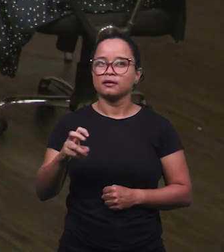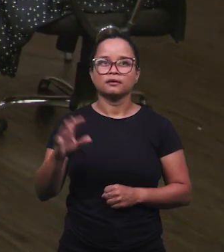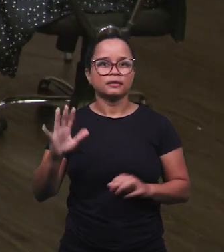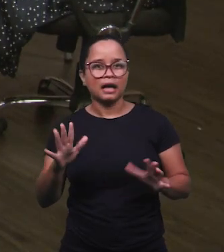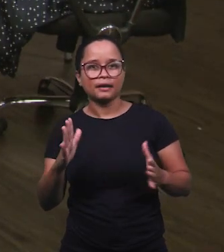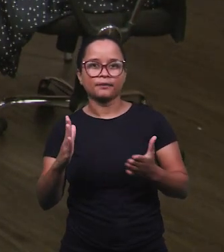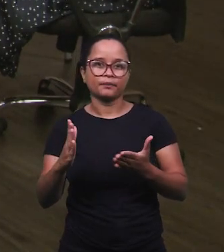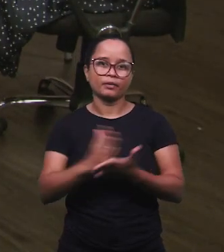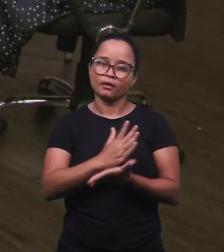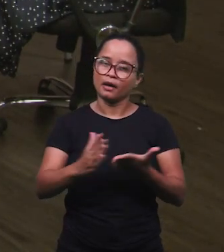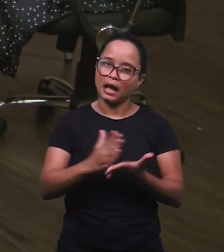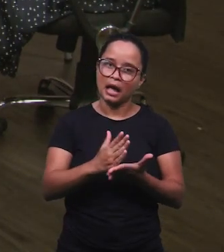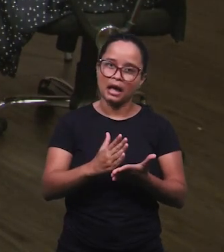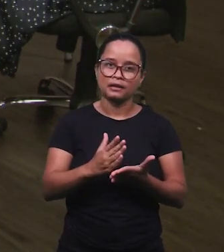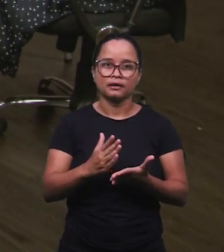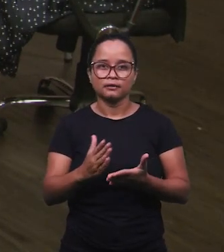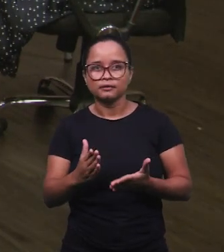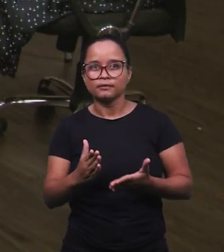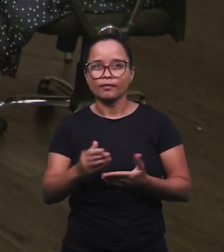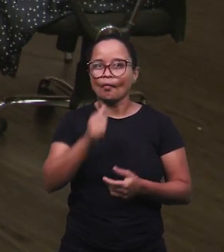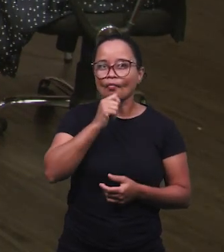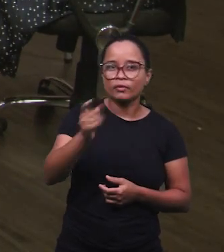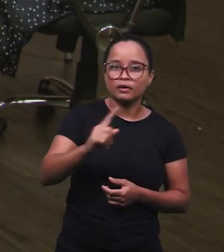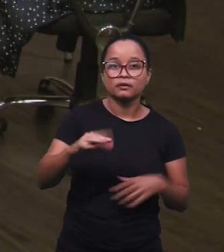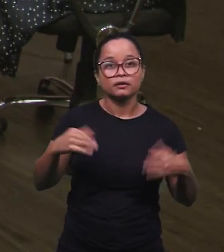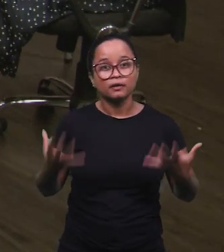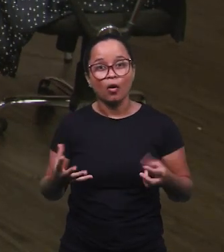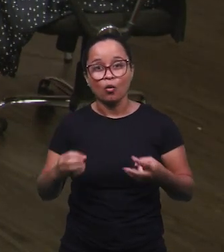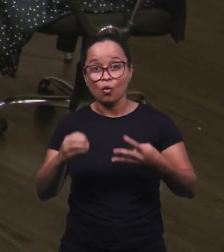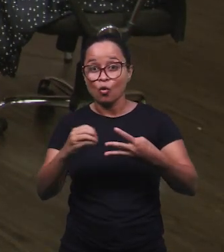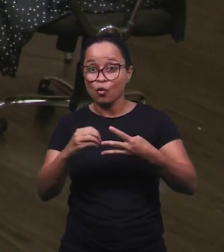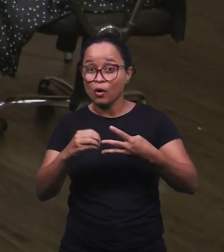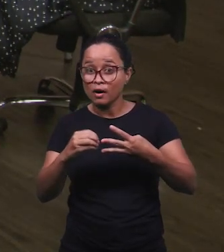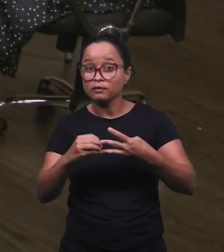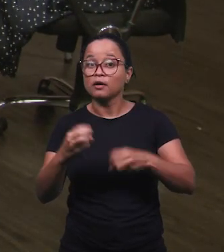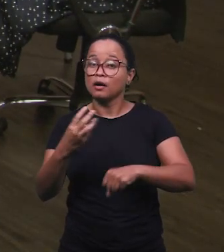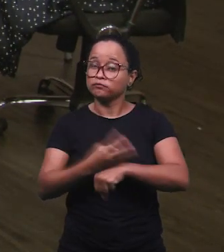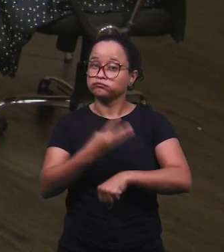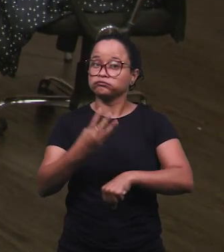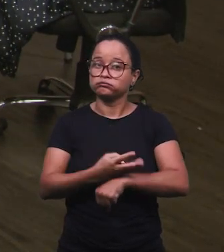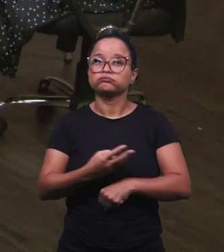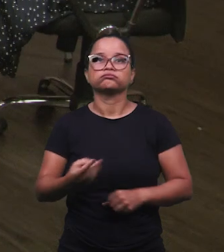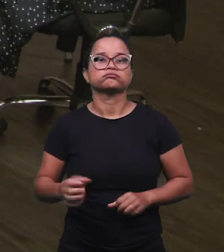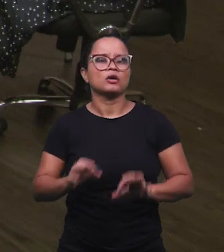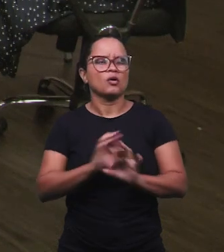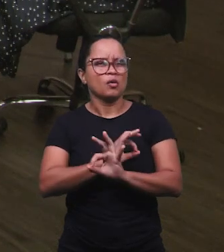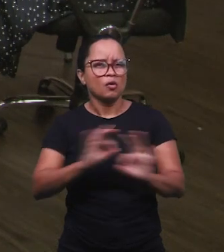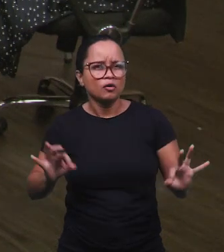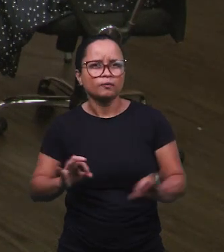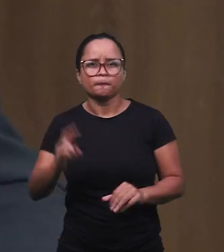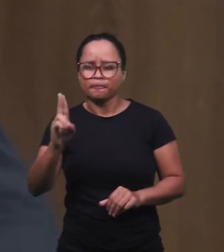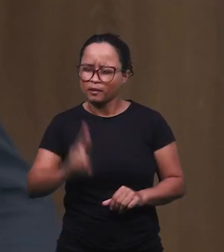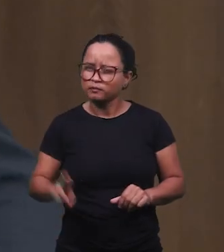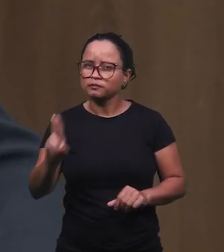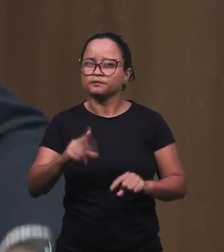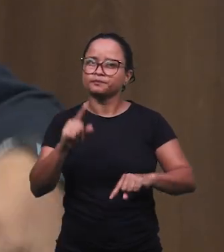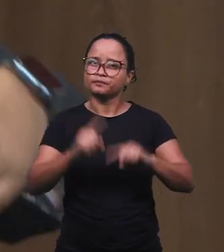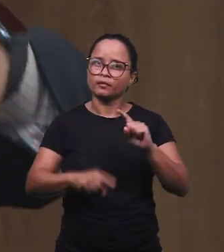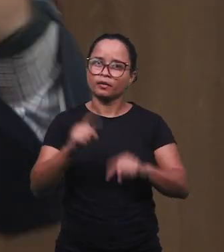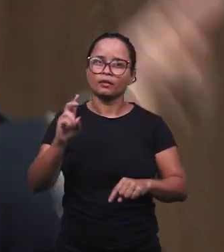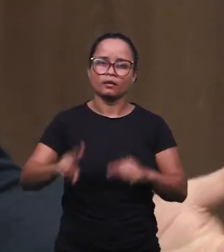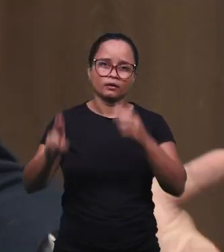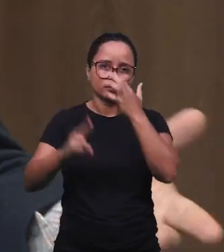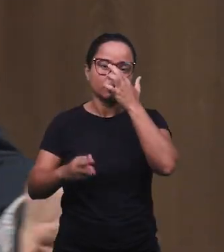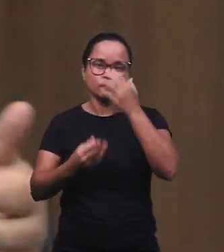minha filha, por exemplo, tem 3 anos. Então, o status do WhatsApp é uma excelente ferramenta, as pessoas utilizam muito. E